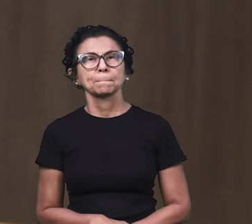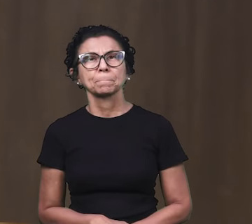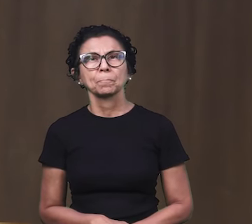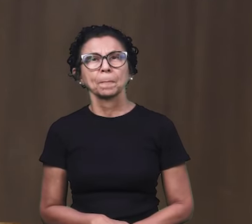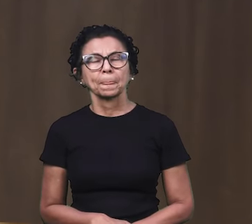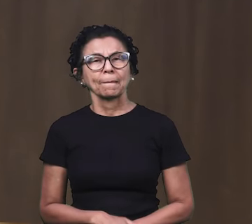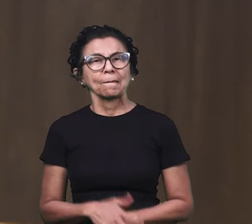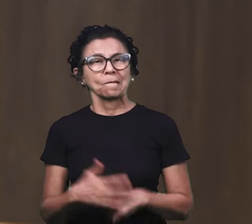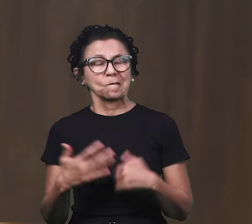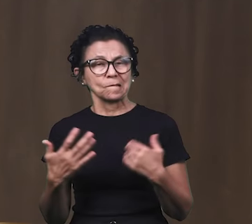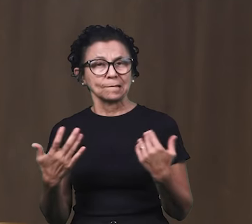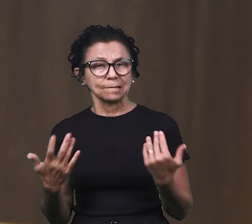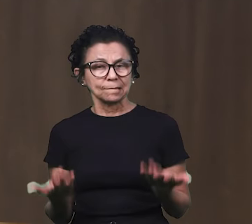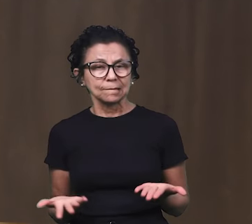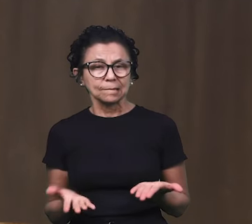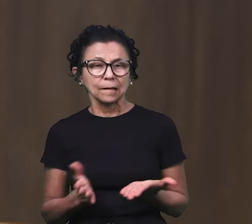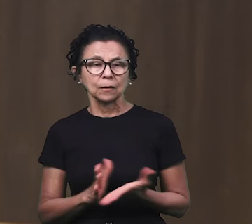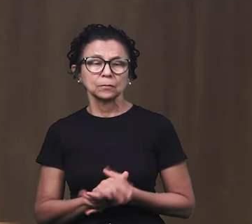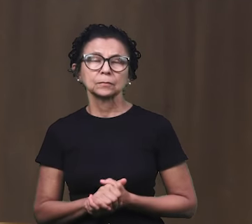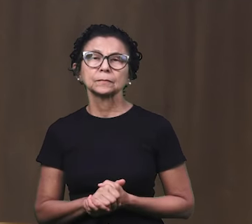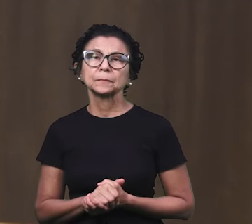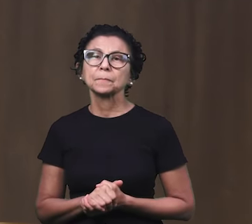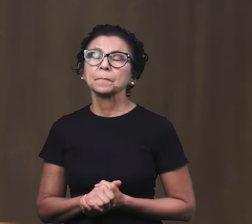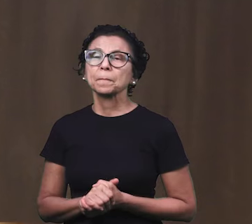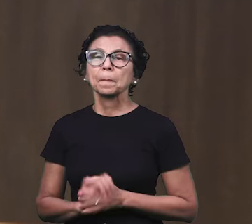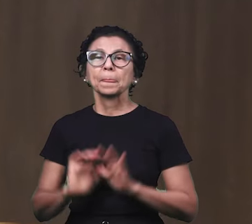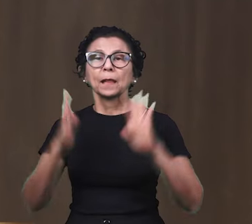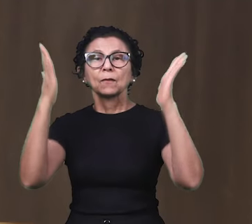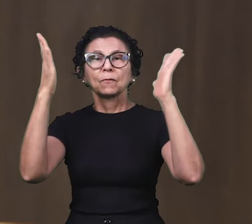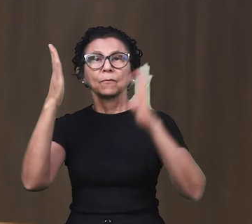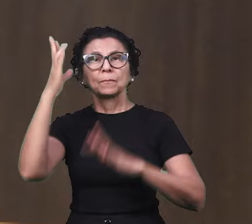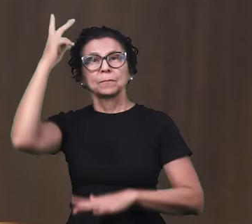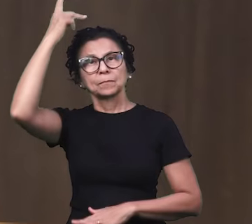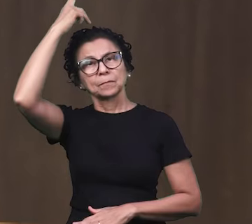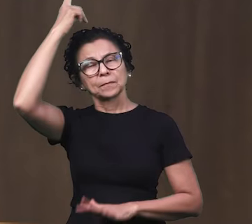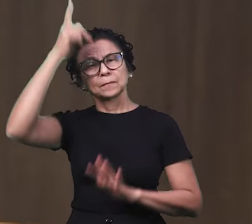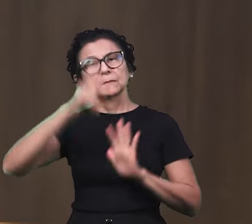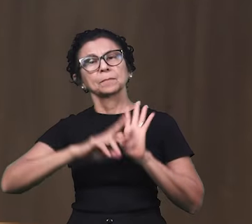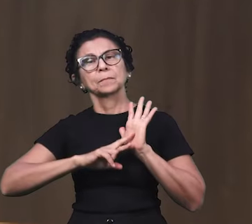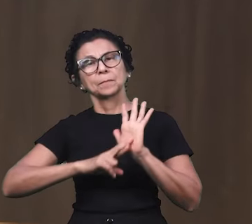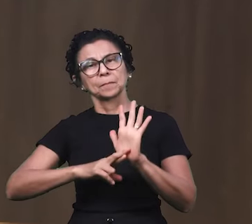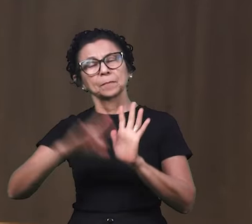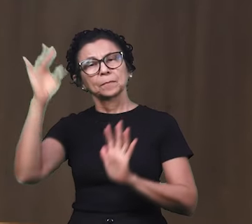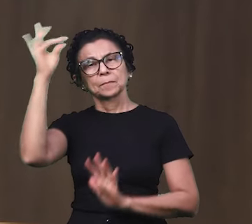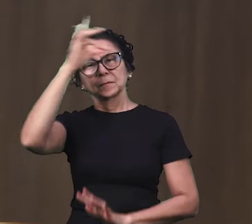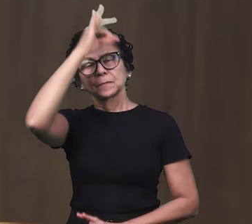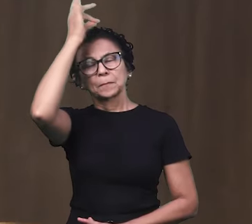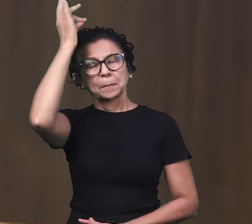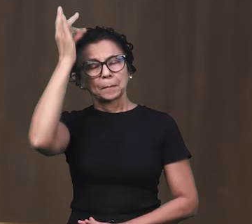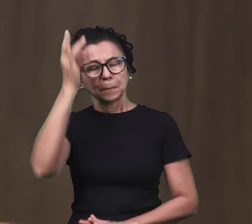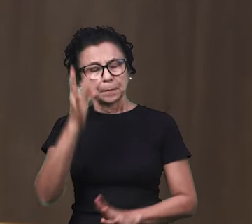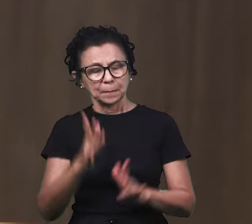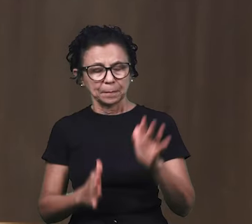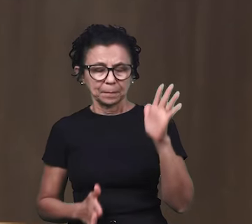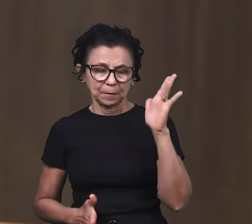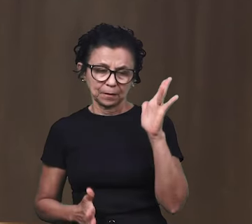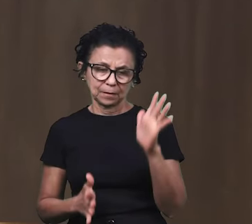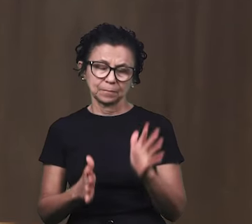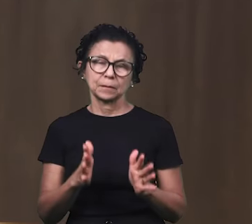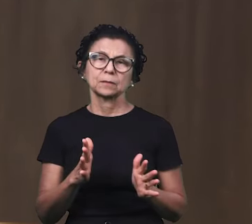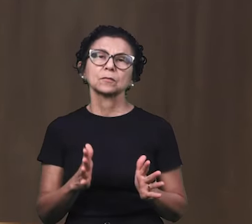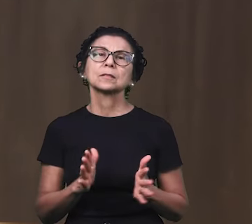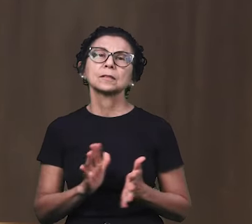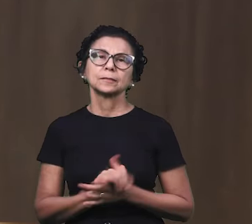a festa do Pentecostes representa para nós o derramar do Espírito Santo, o batismo